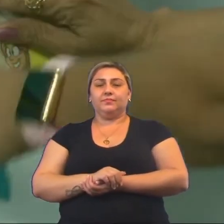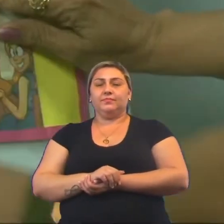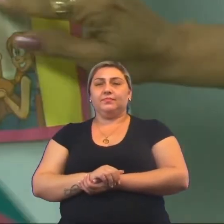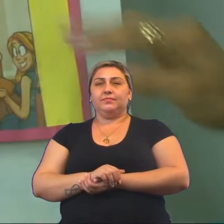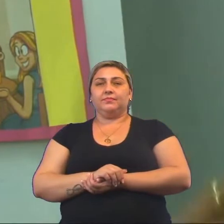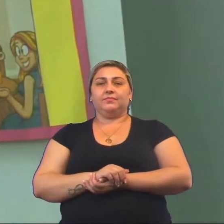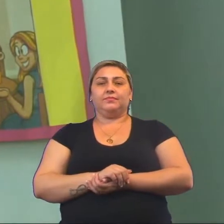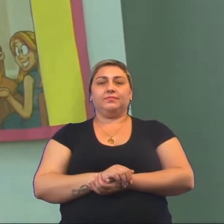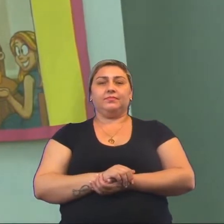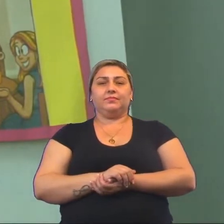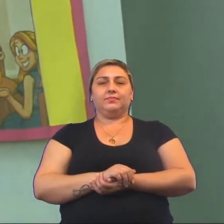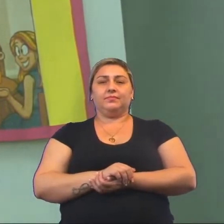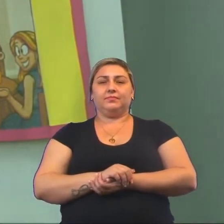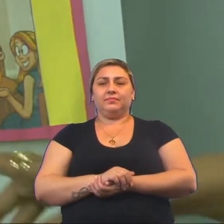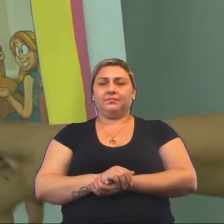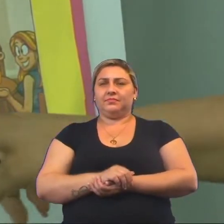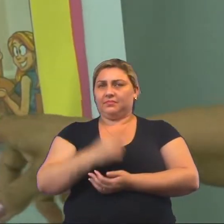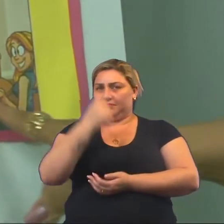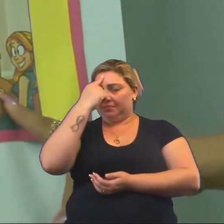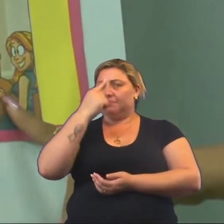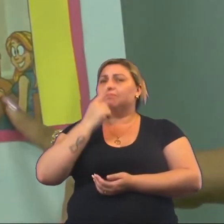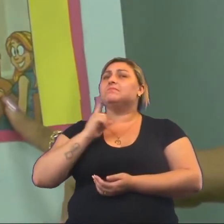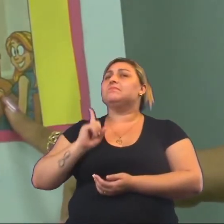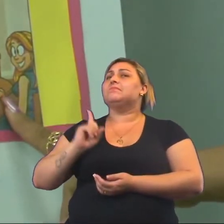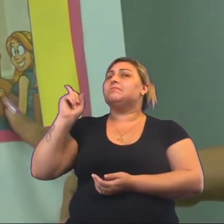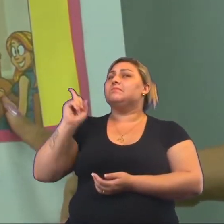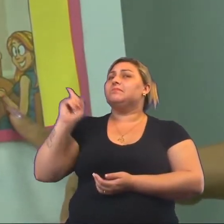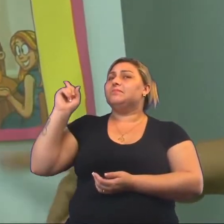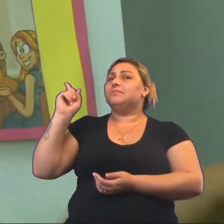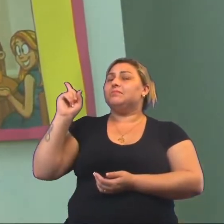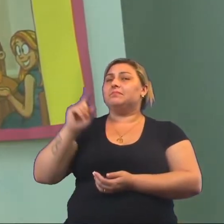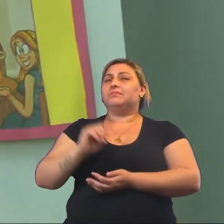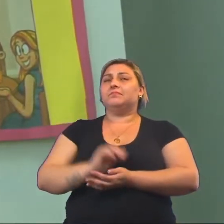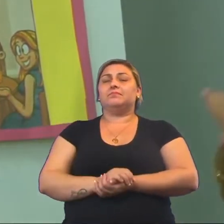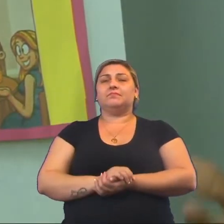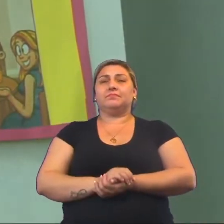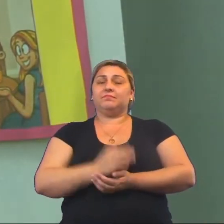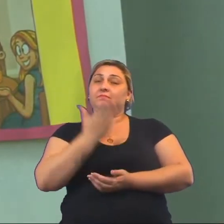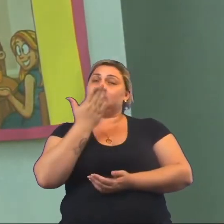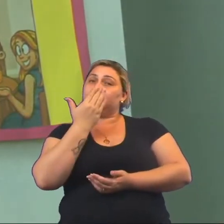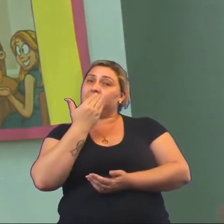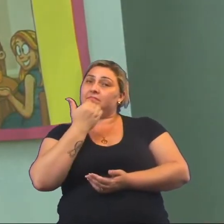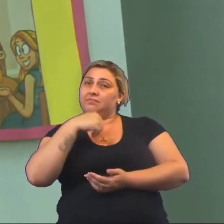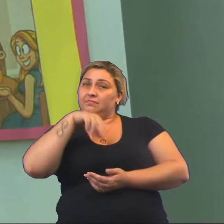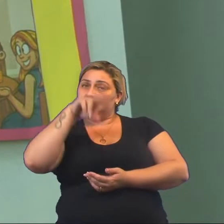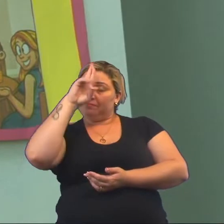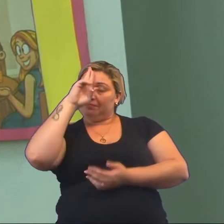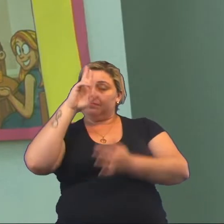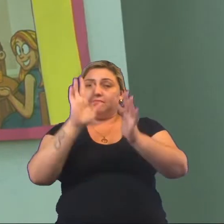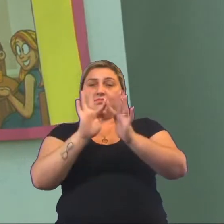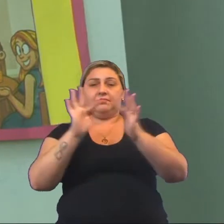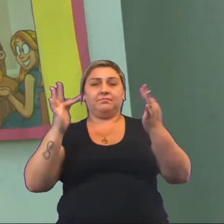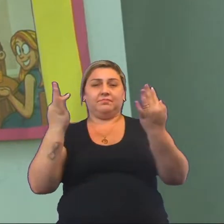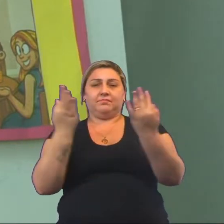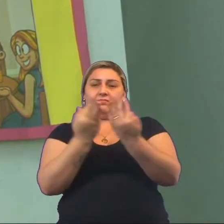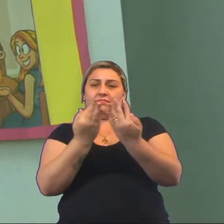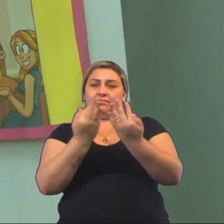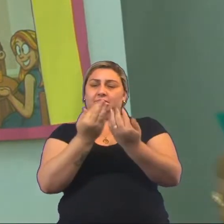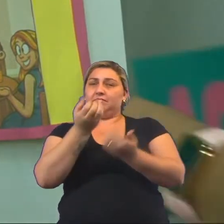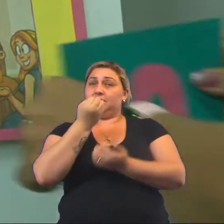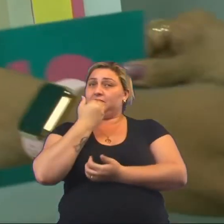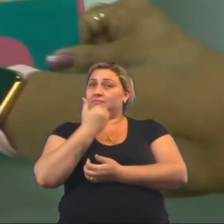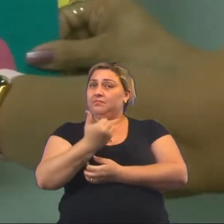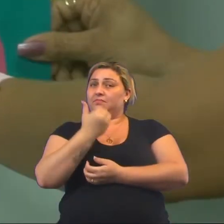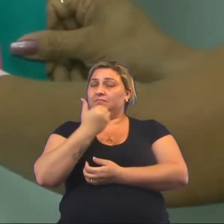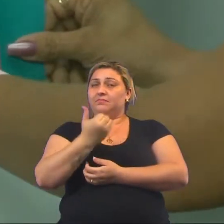Tchan, tchan, tchan. Que imagem é esta? Um almoço em família.